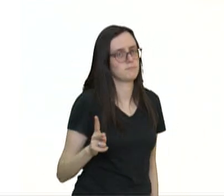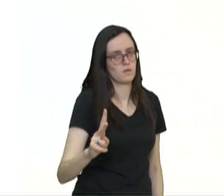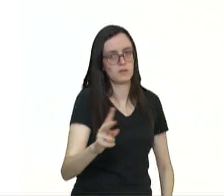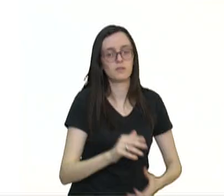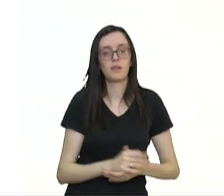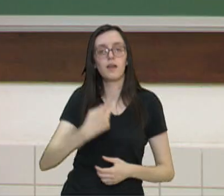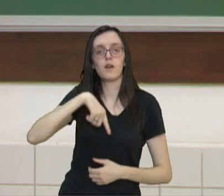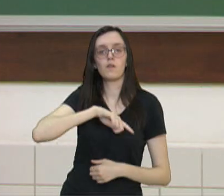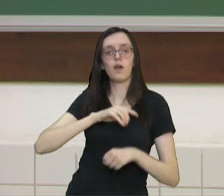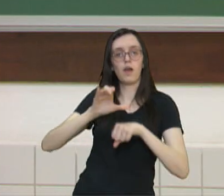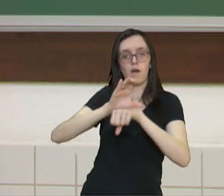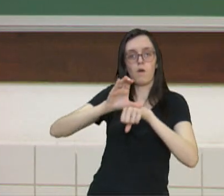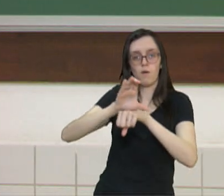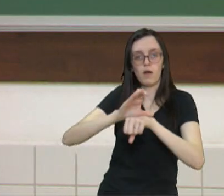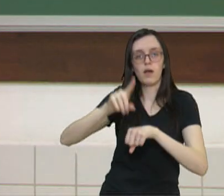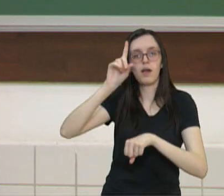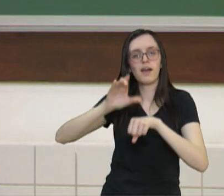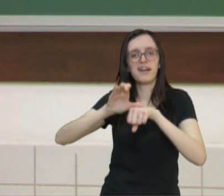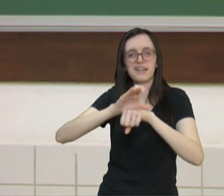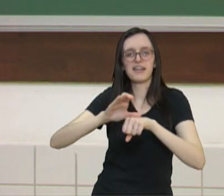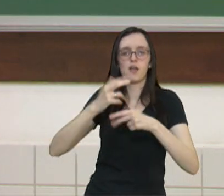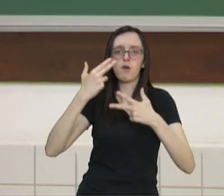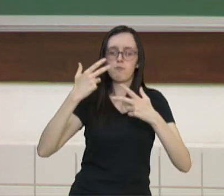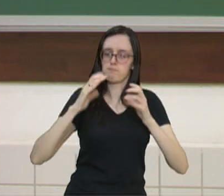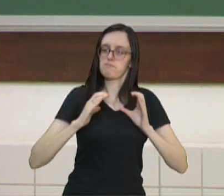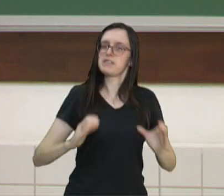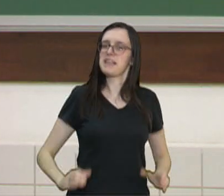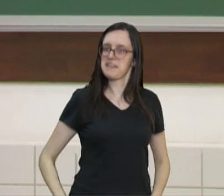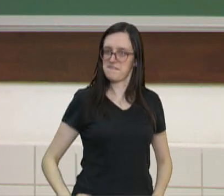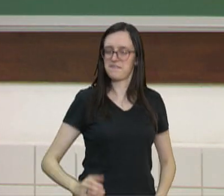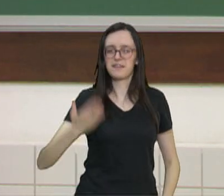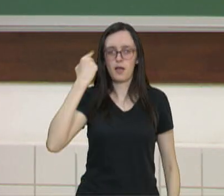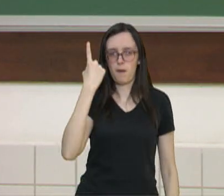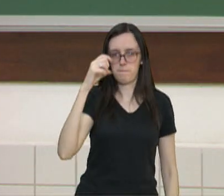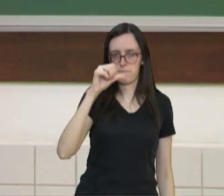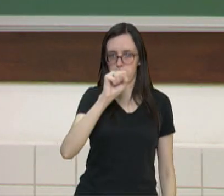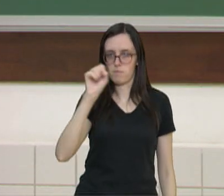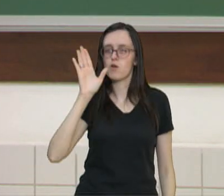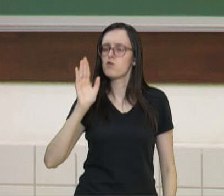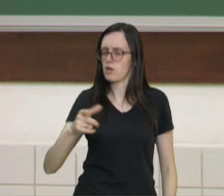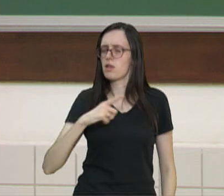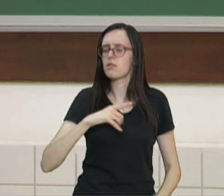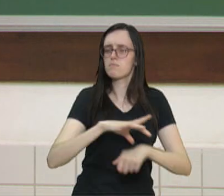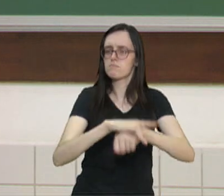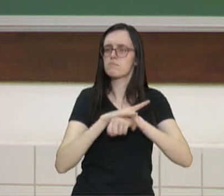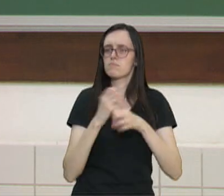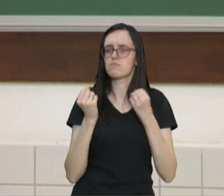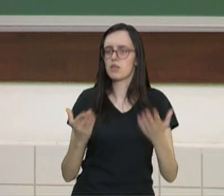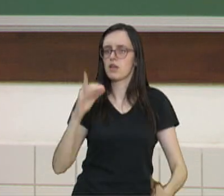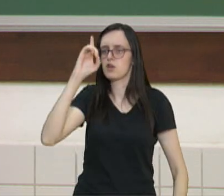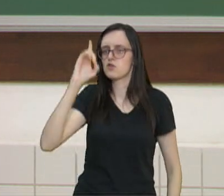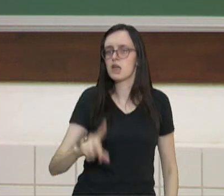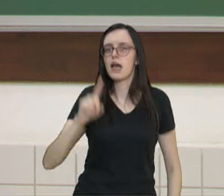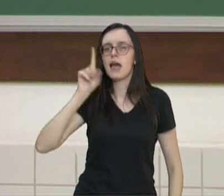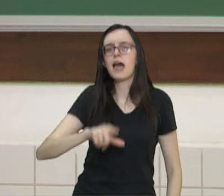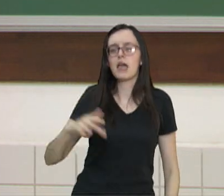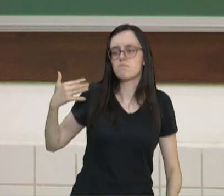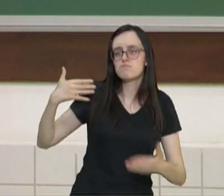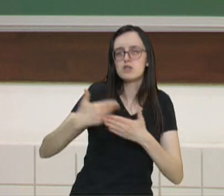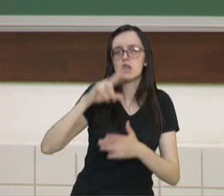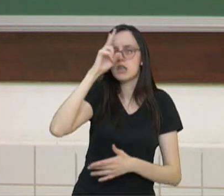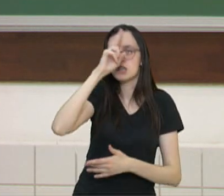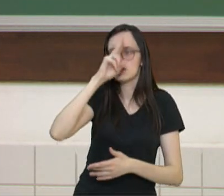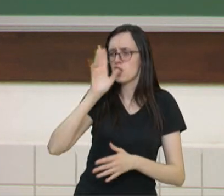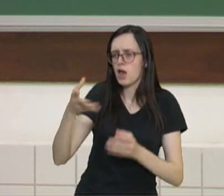nossa Constituição, chamada de cidadã, né, de 88, já garantiu algumas desses direitos como reparação histórica de